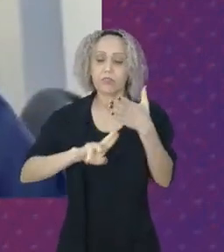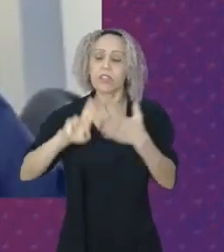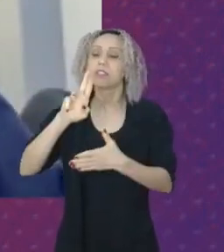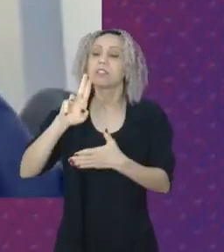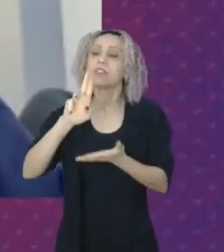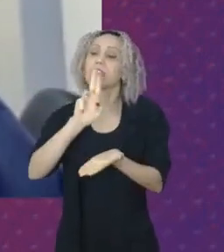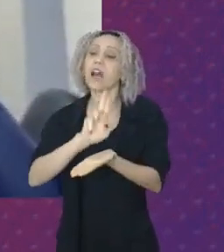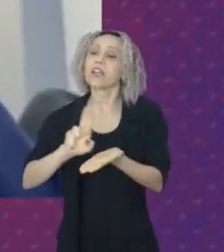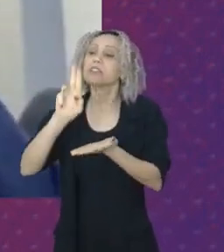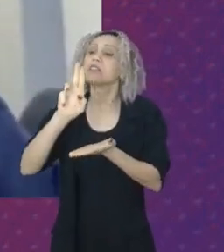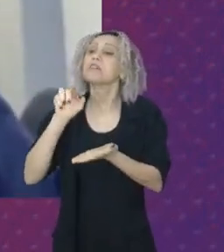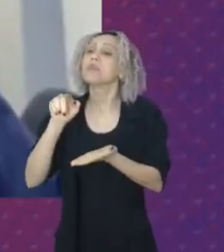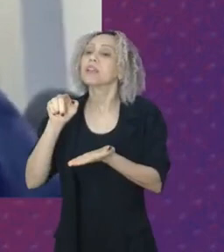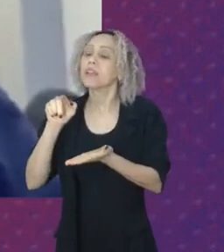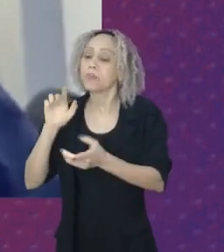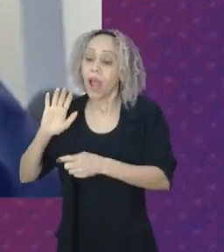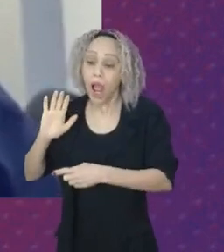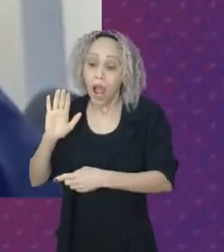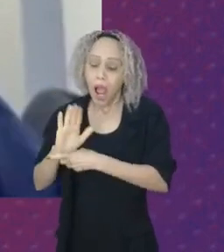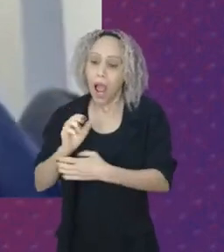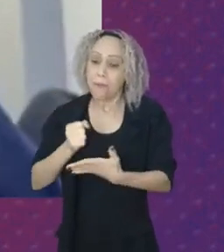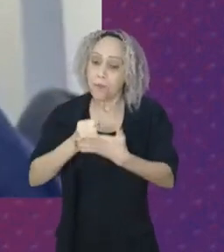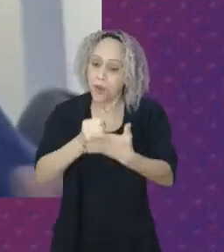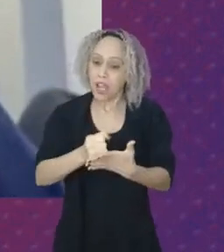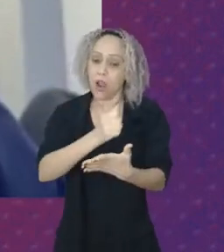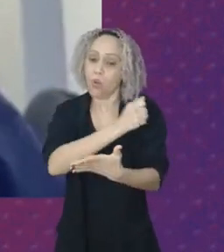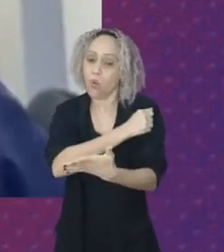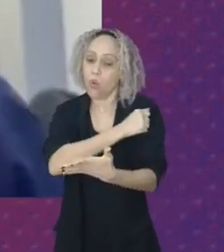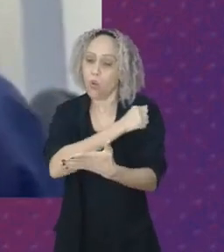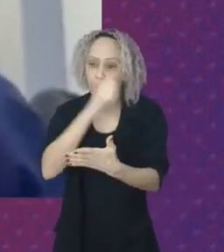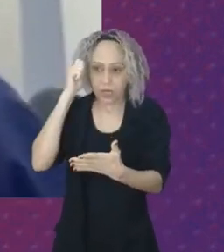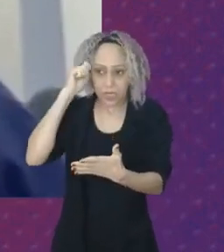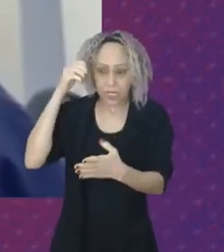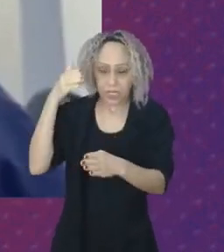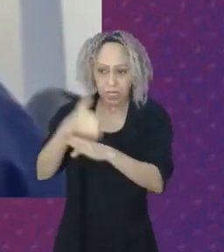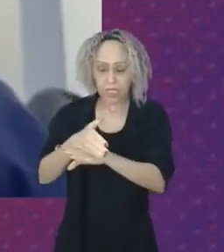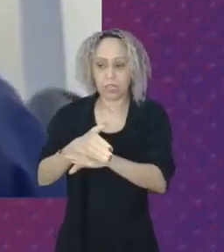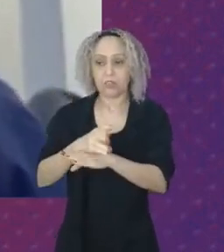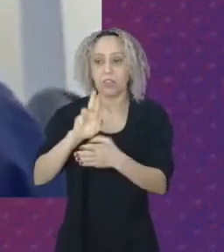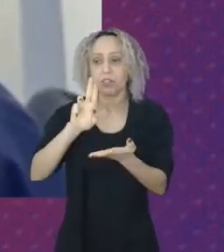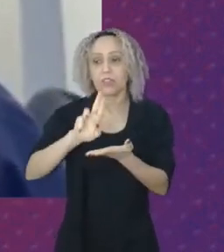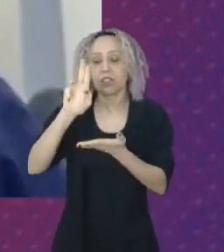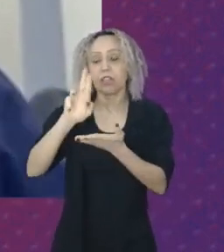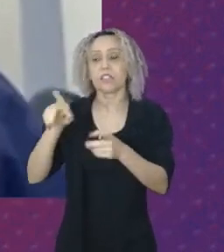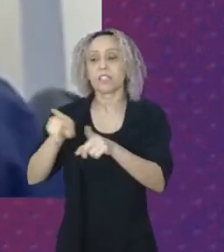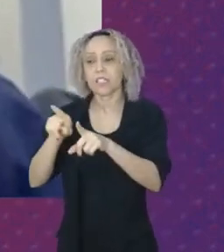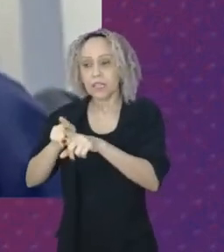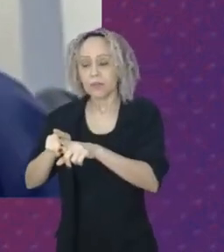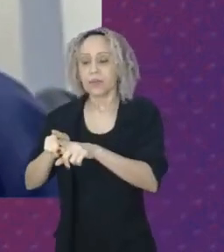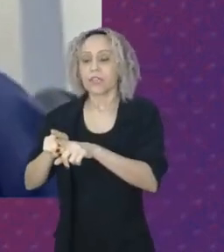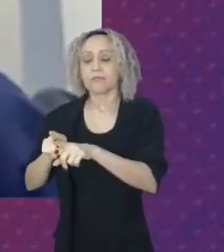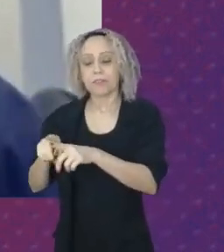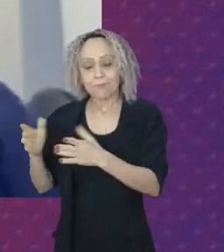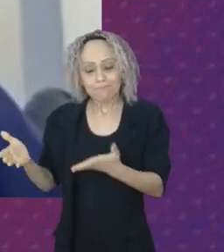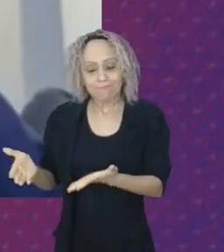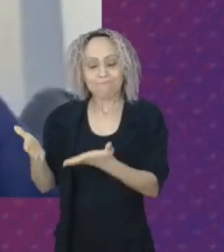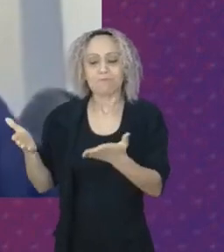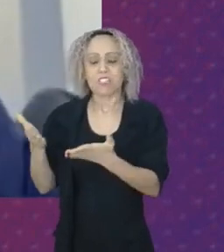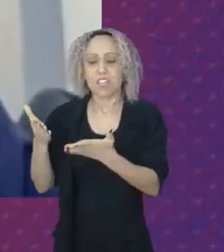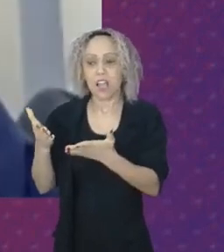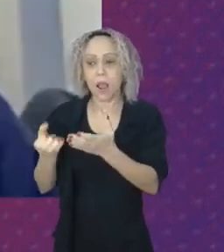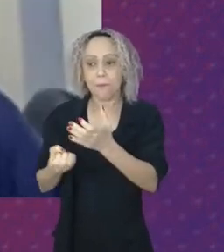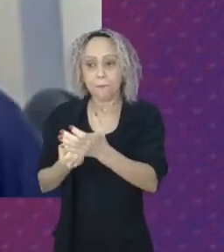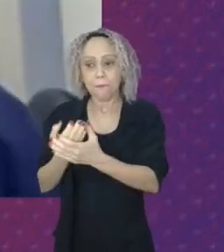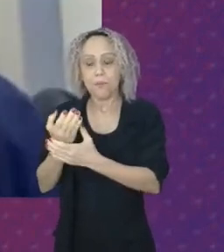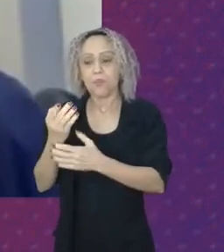para a produção de estudos, para a produção de pesquisas, para subsidiar a produção de materiais didáticos, né? Eu